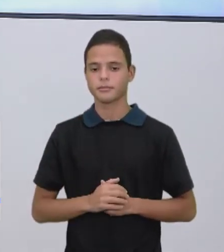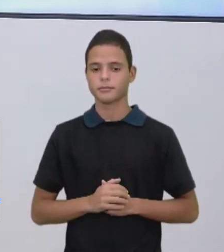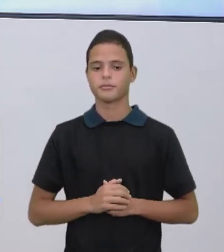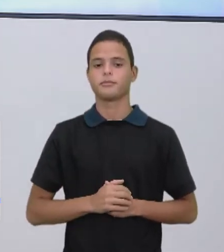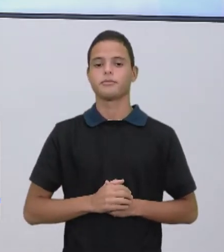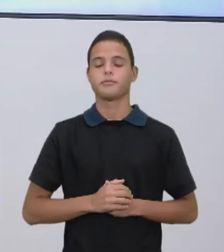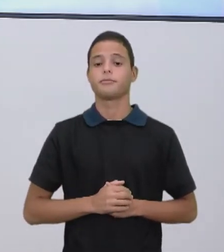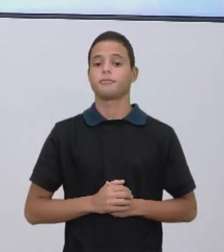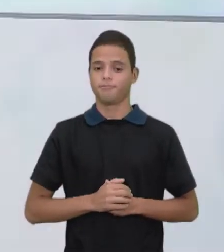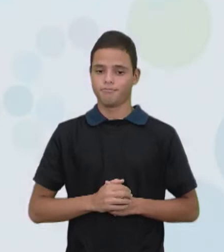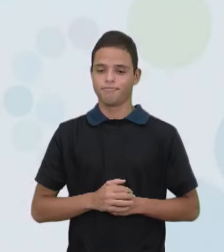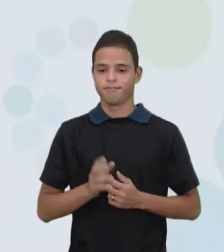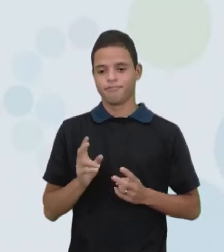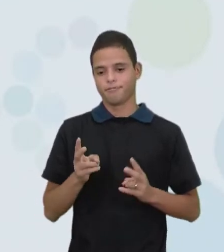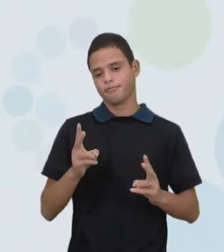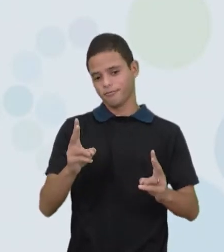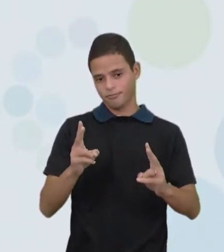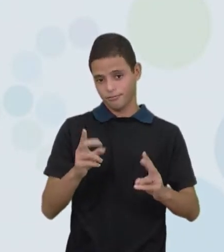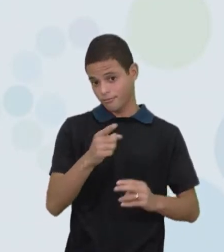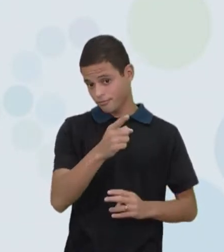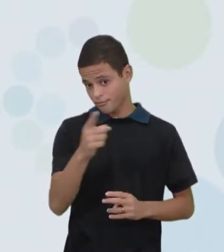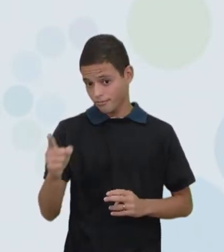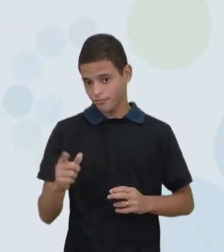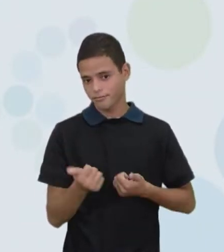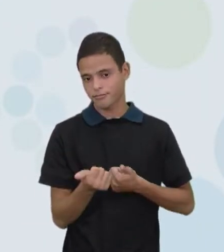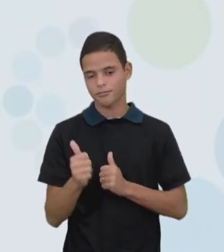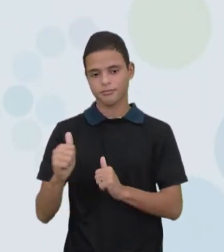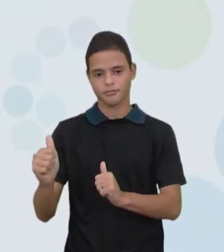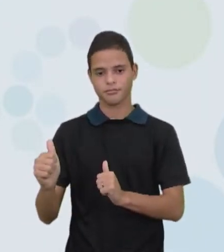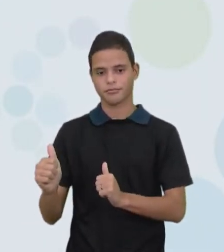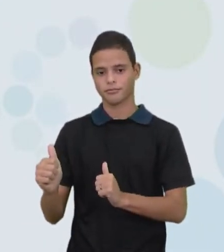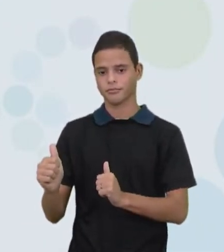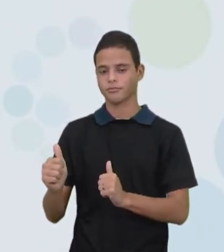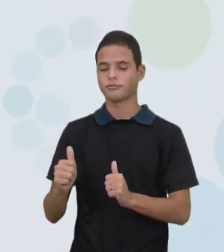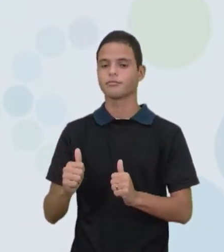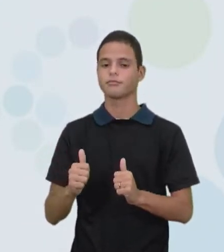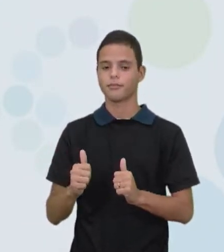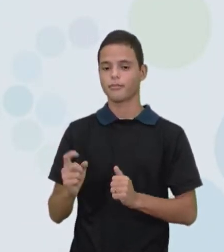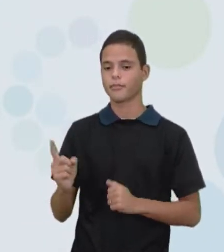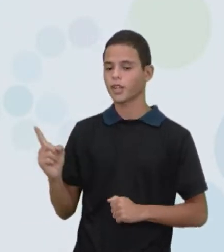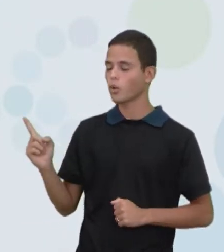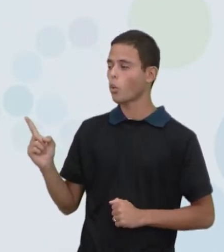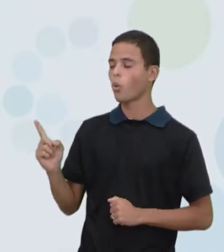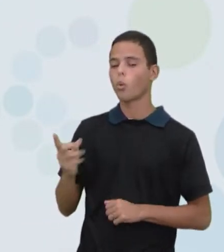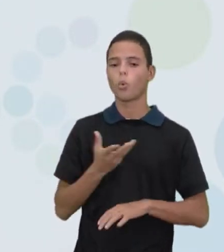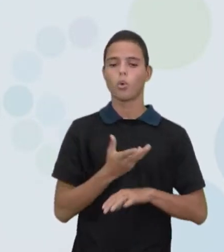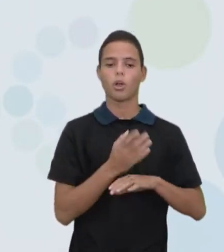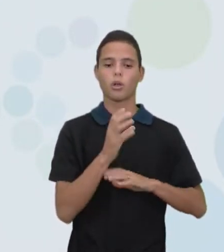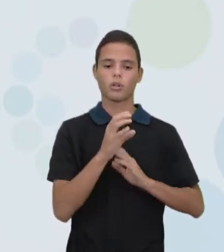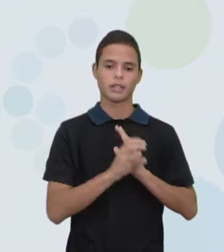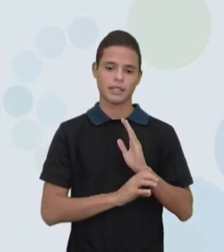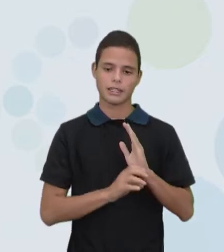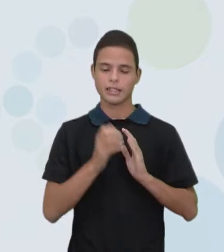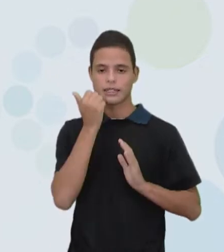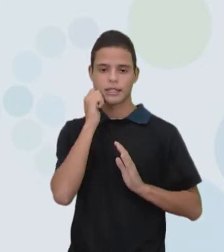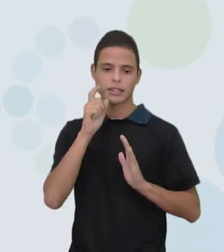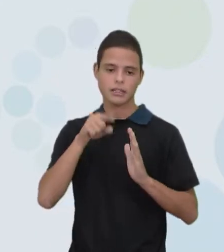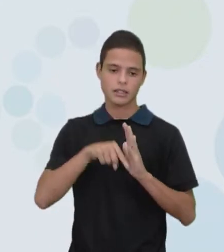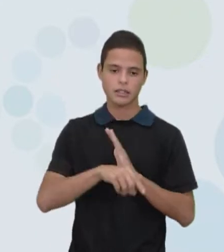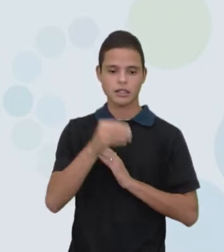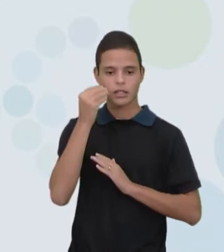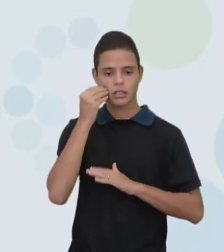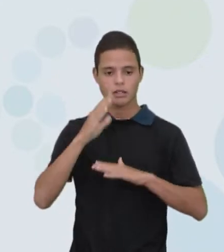Continuando aí, ó, para você, professor que nos acompanha, a gente está aí no currículo de Ciência da Natureza, tentando aprofundar as